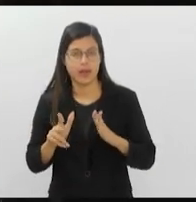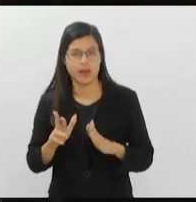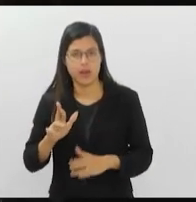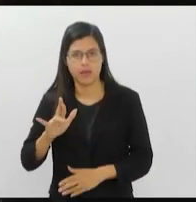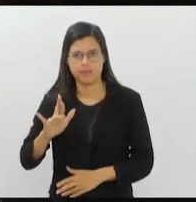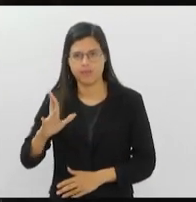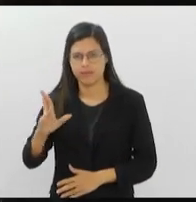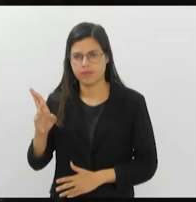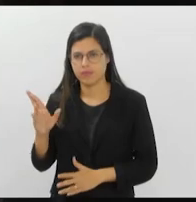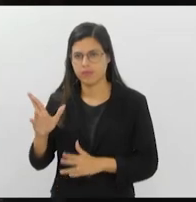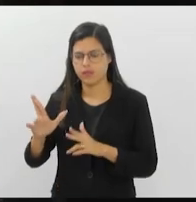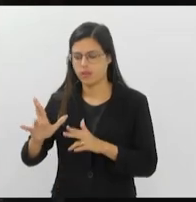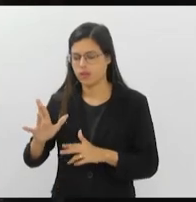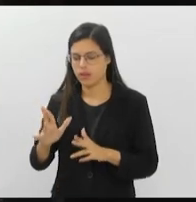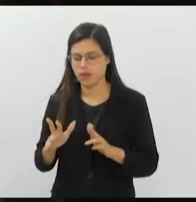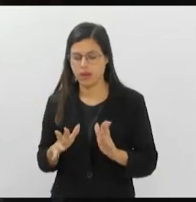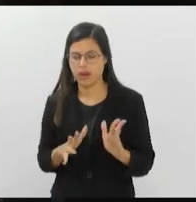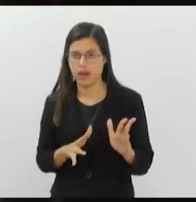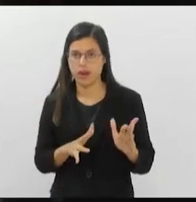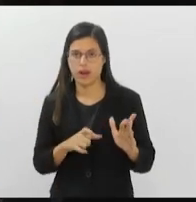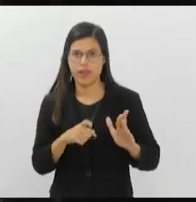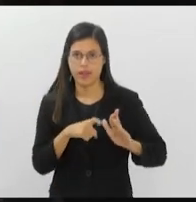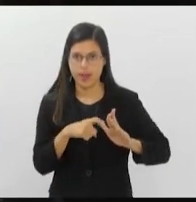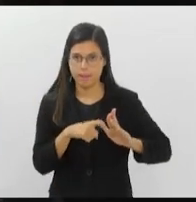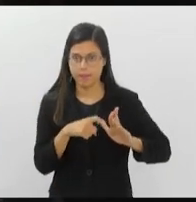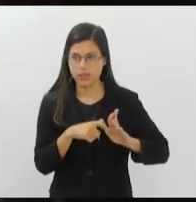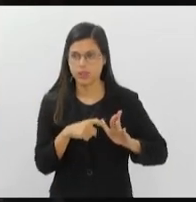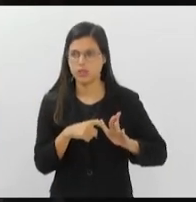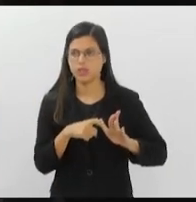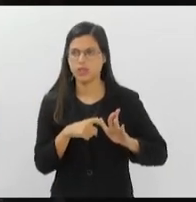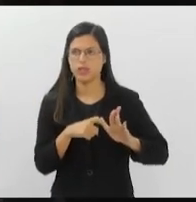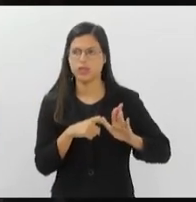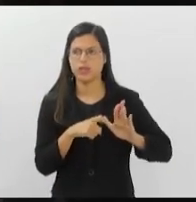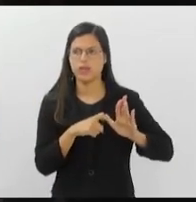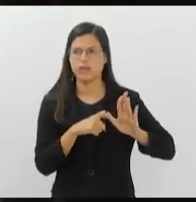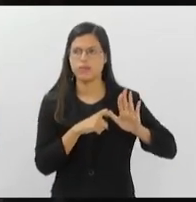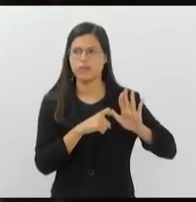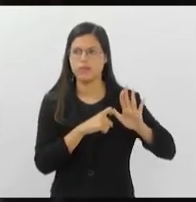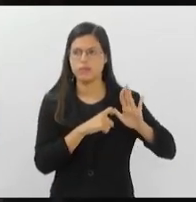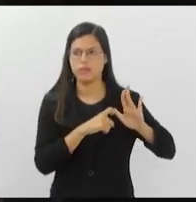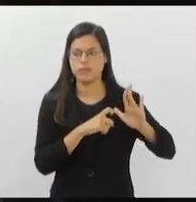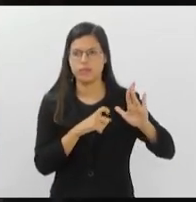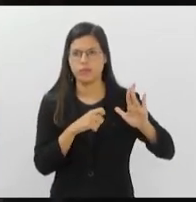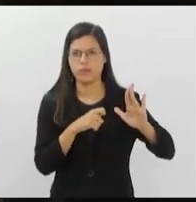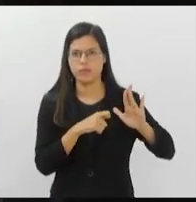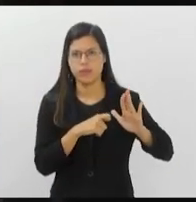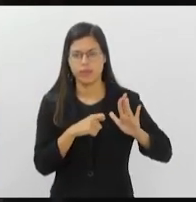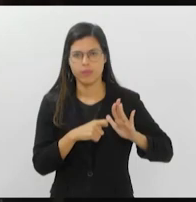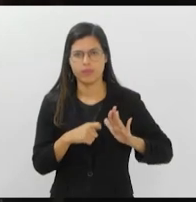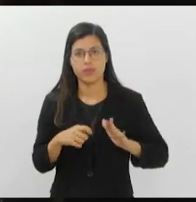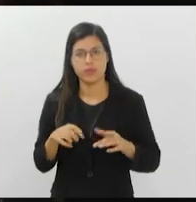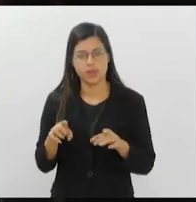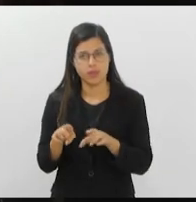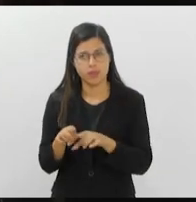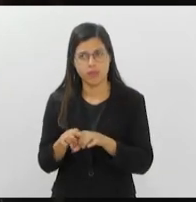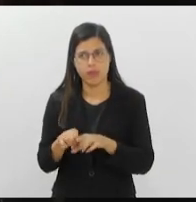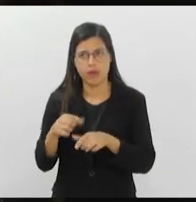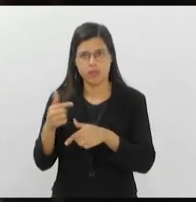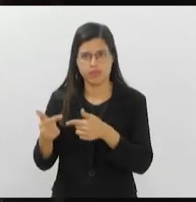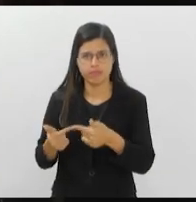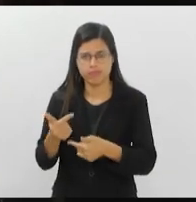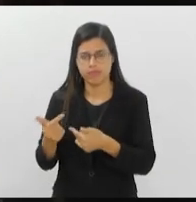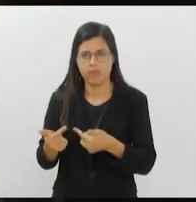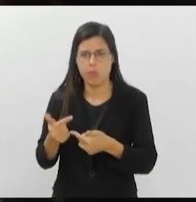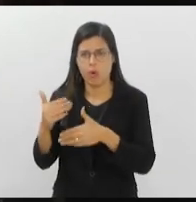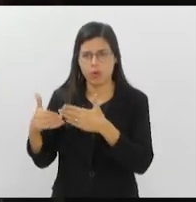de um processo social, mas não conseguia ter a dimensão dela como um processo também de mitigação de sofrimento daquelas pessoas